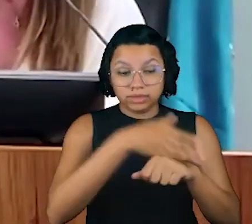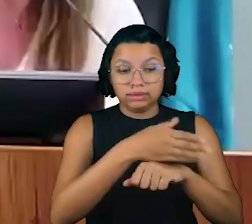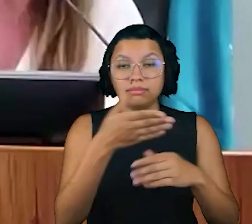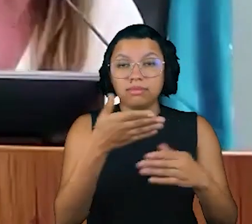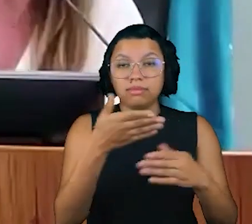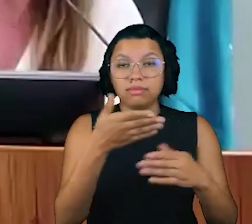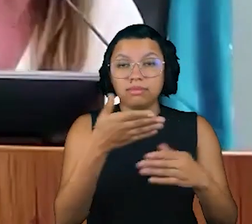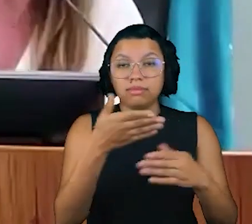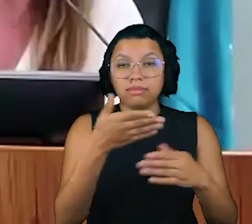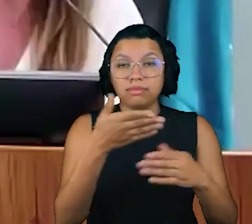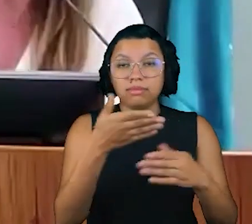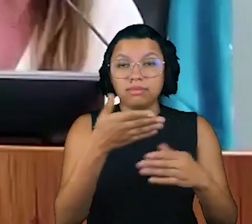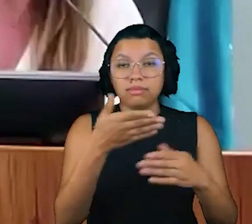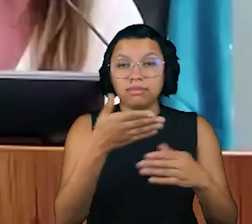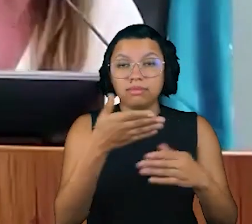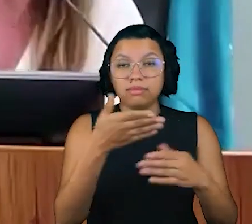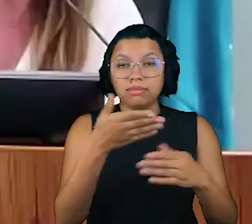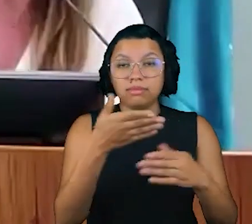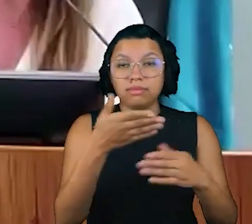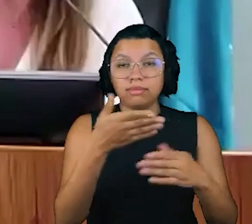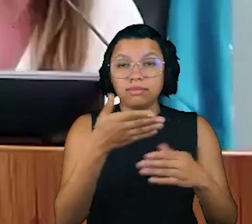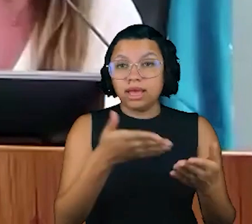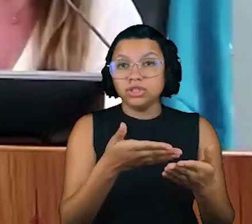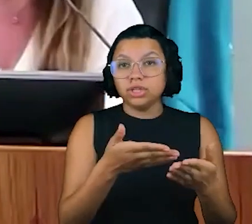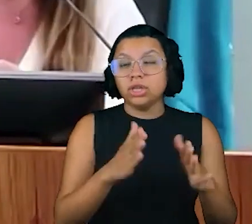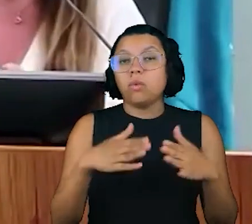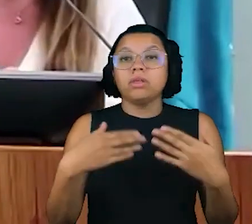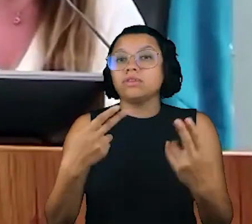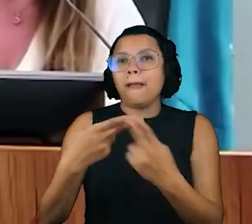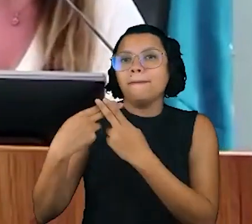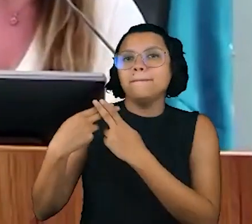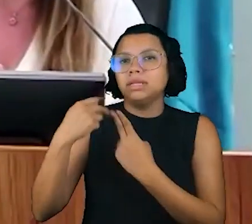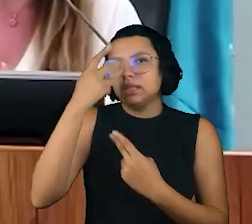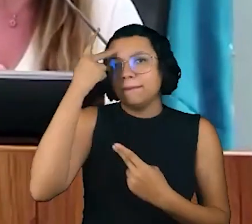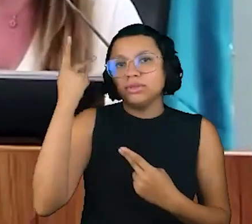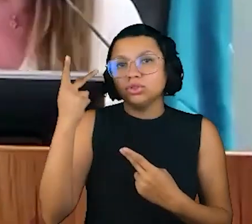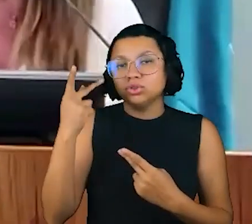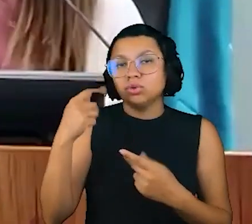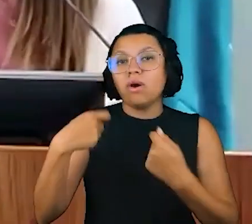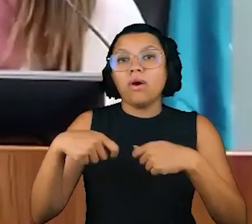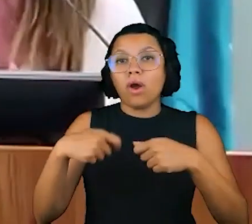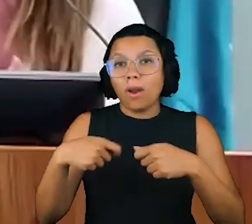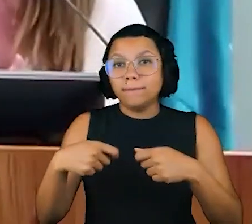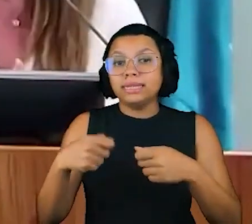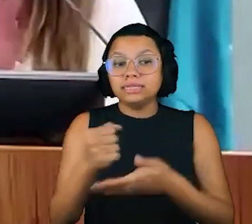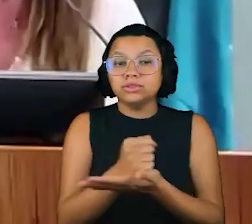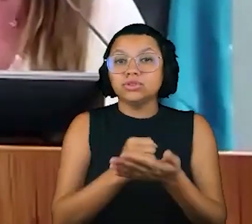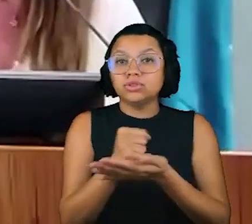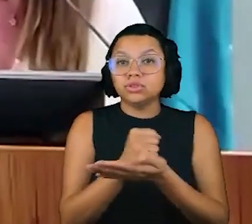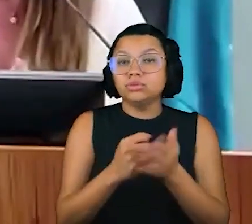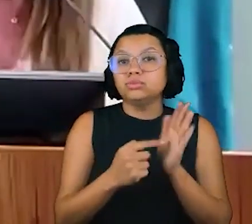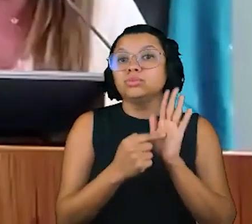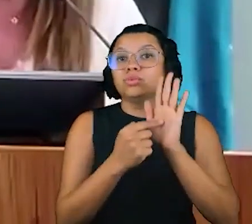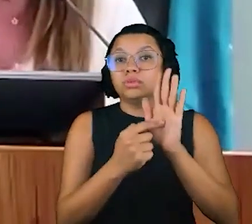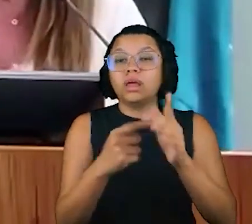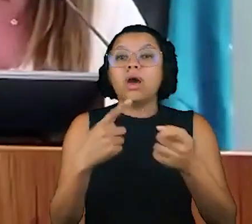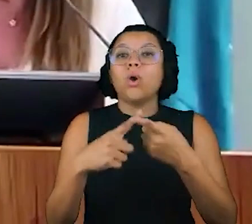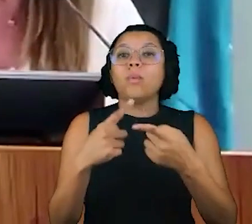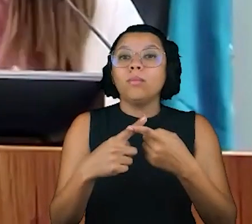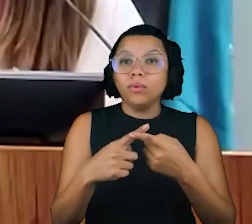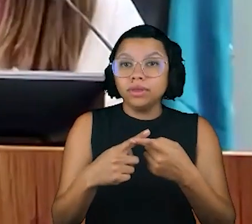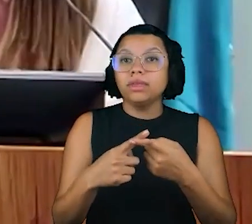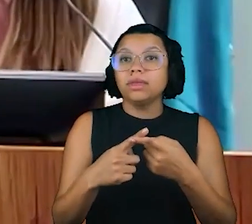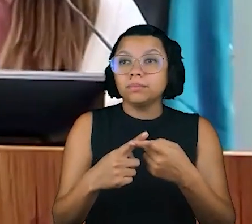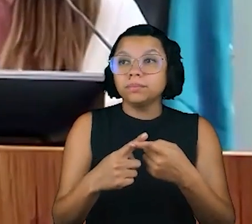prender alguém, O juiz Paulo César veste um óculos de grau. você também tem que justificar isso com base em fatos, e não pode ser